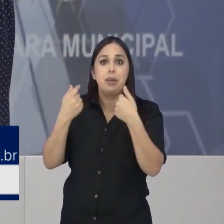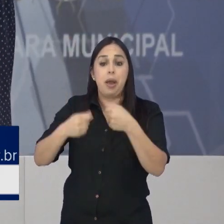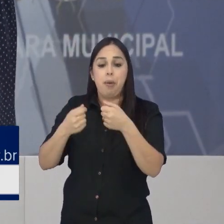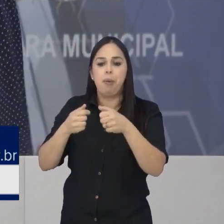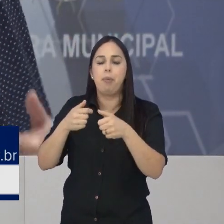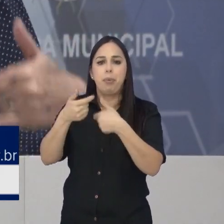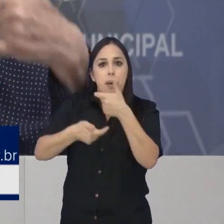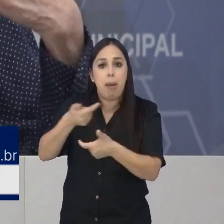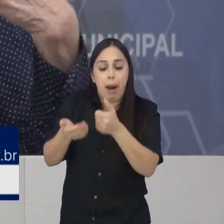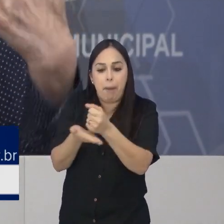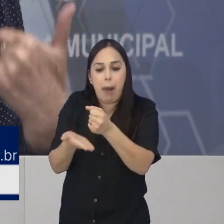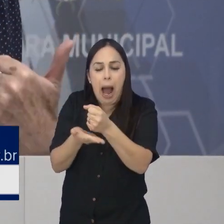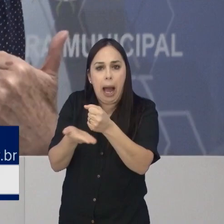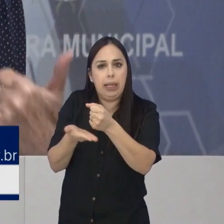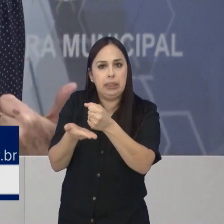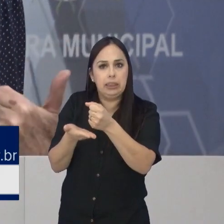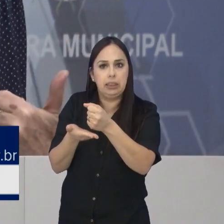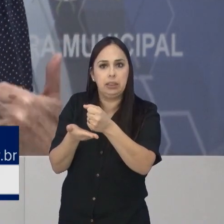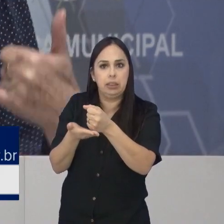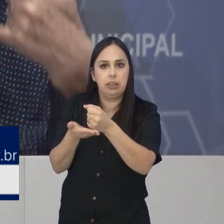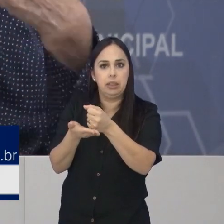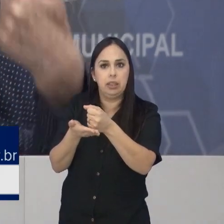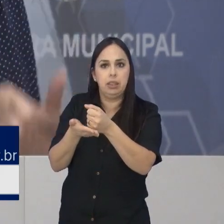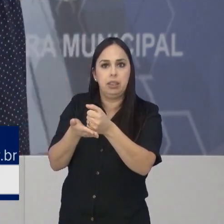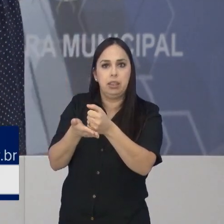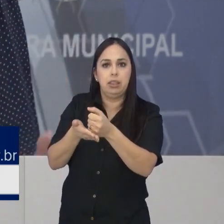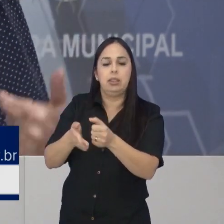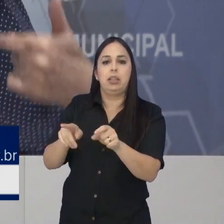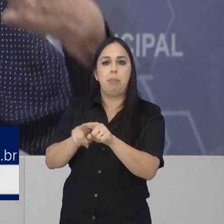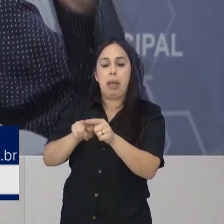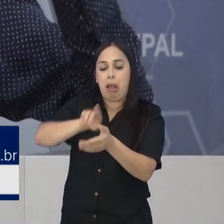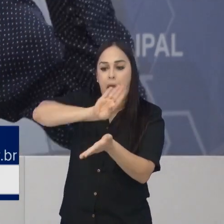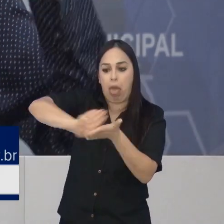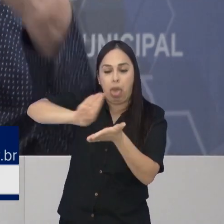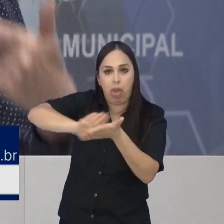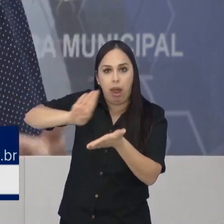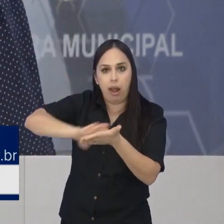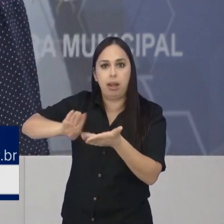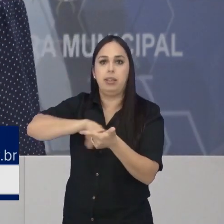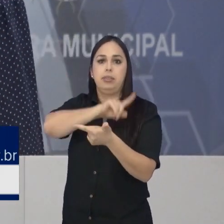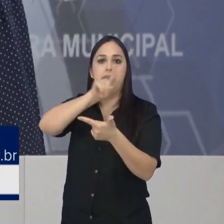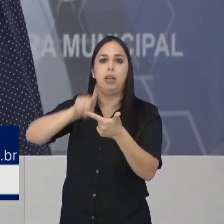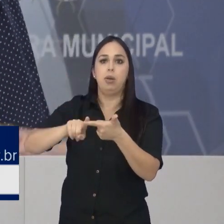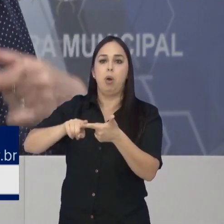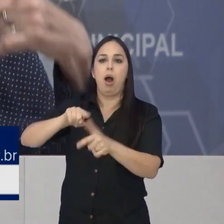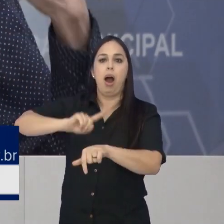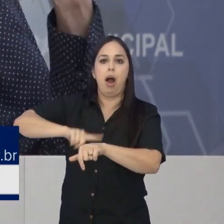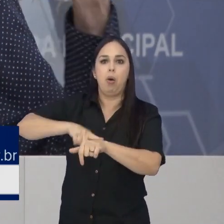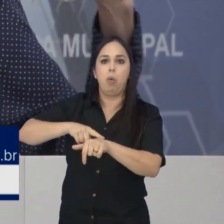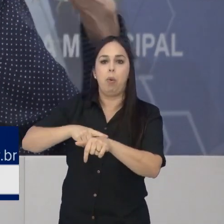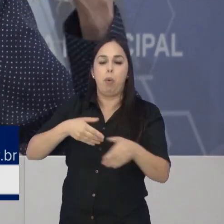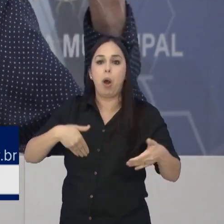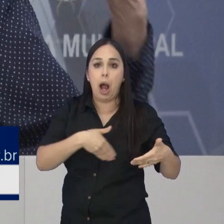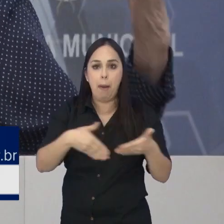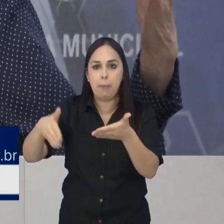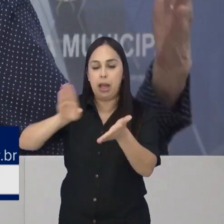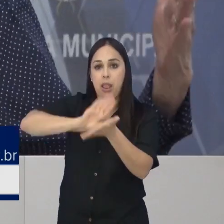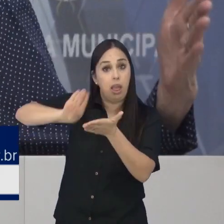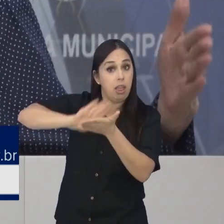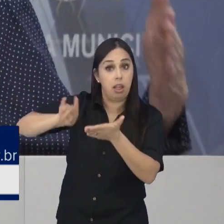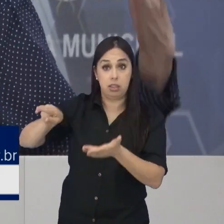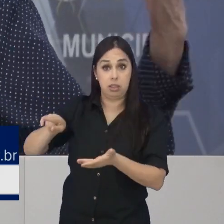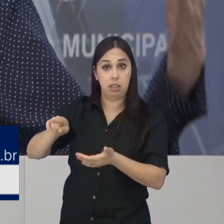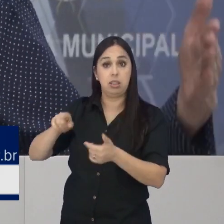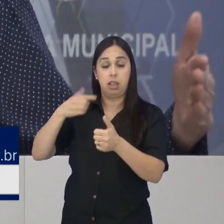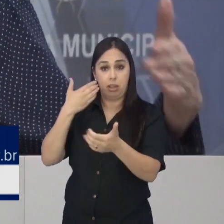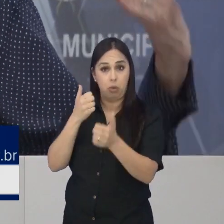essencial, que já vem cortado em viagens, itinerários, já está tudo cortado, esse número